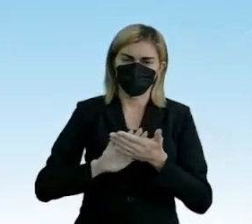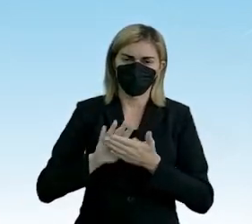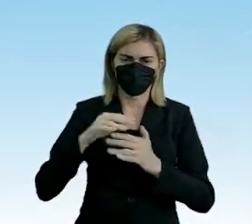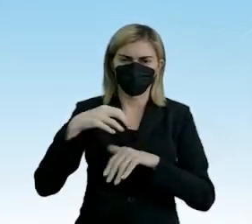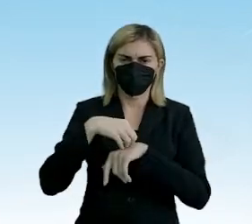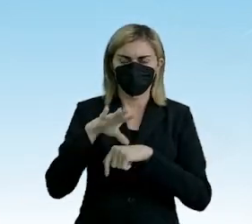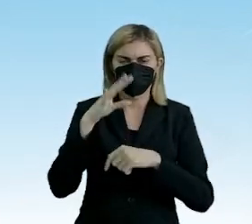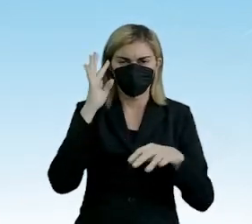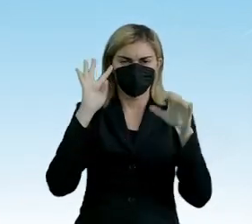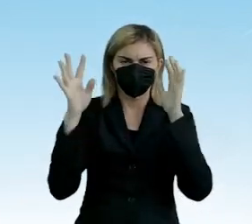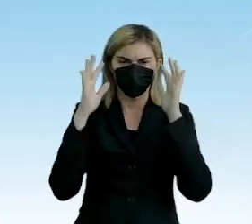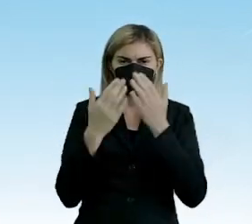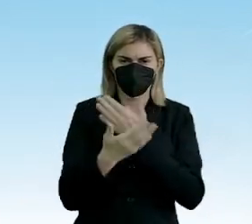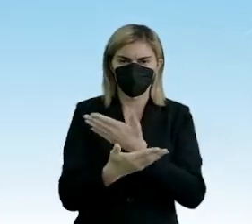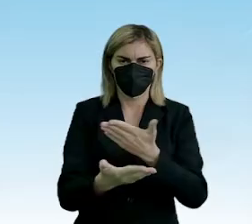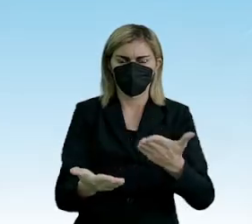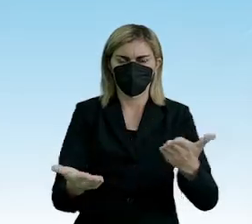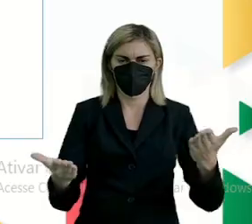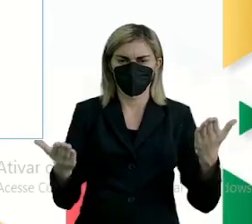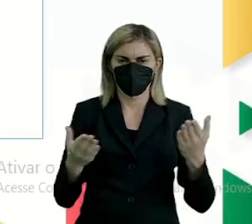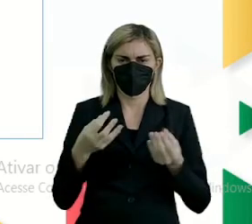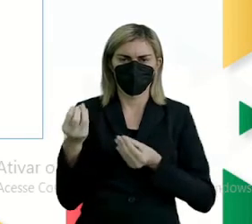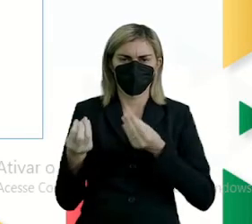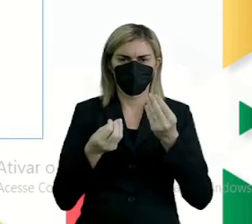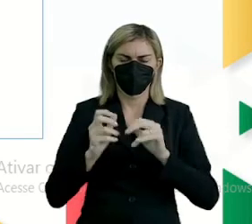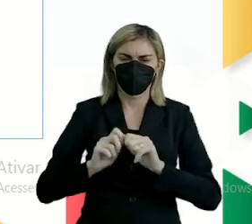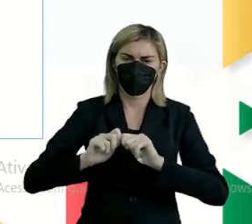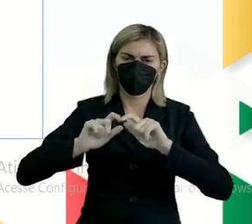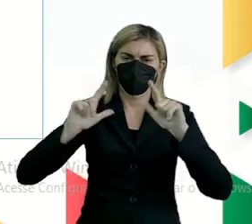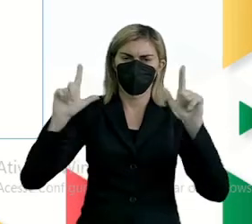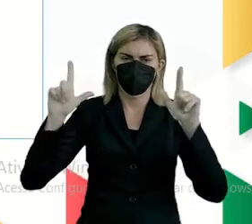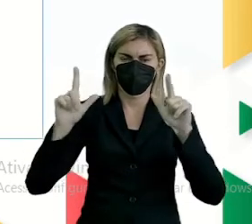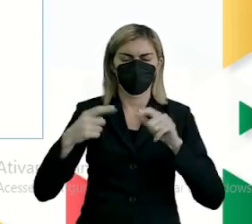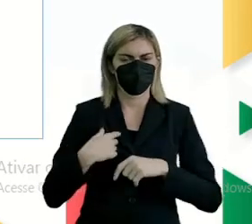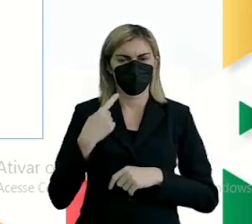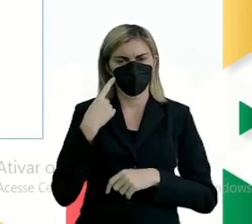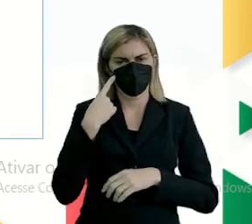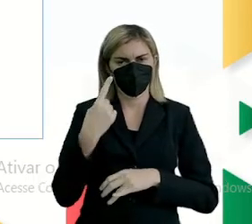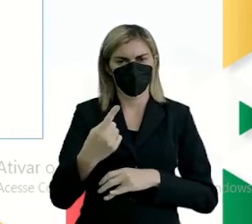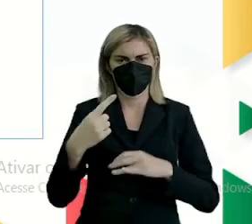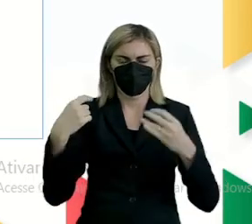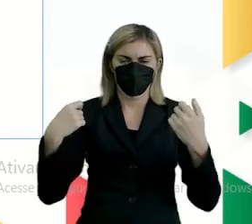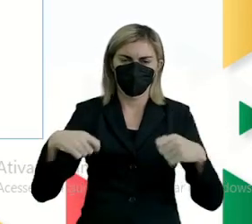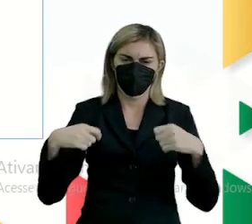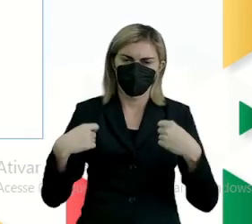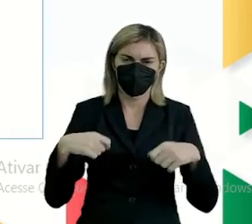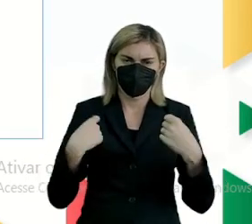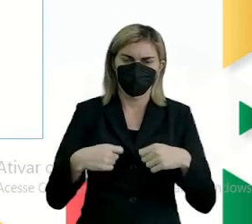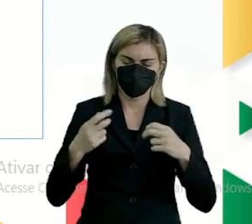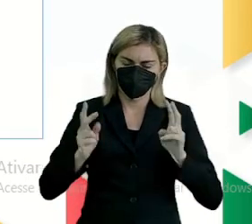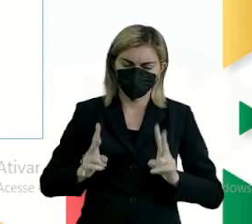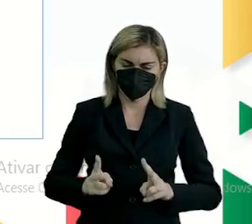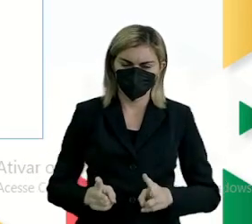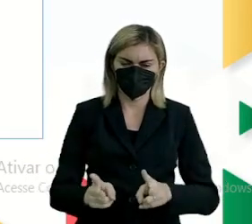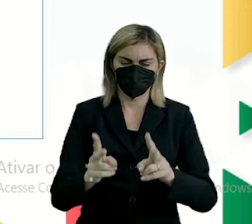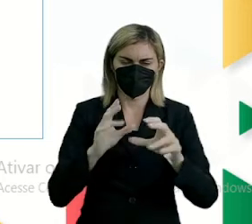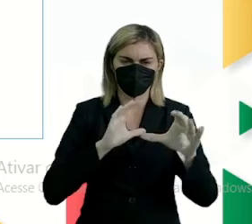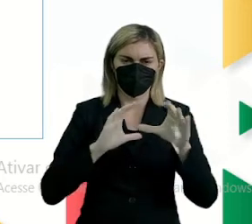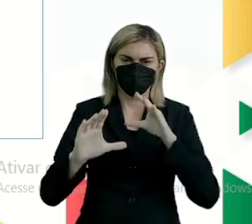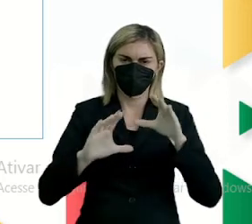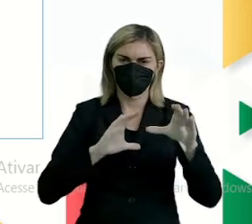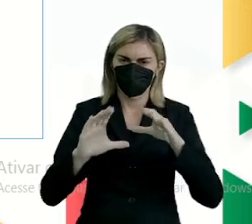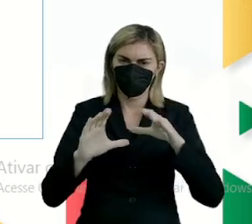uma reflexão para vocês. Como há na tela, podemos ver a necessidade de caminhar, de